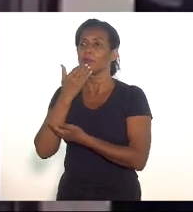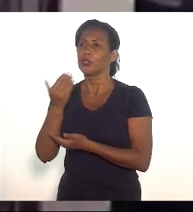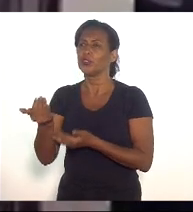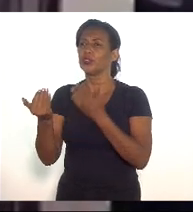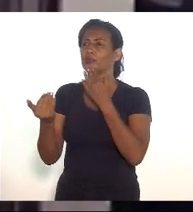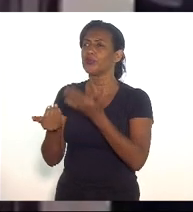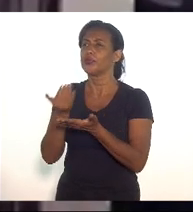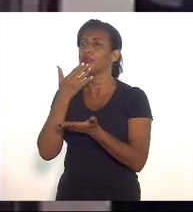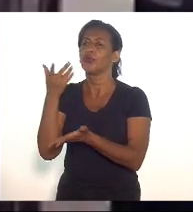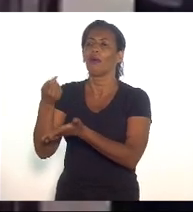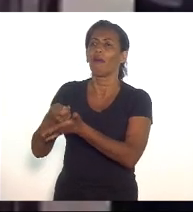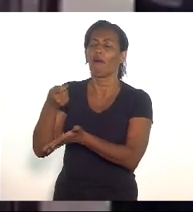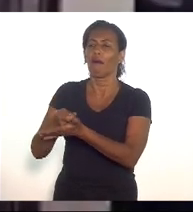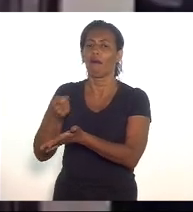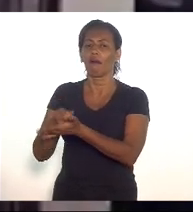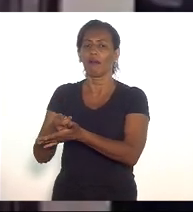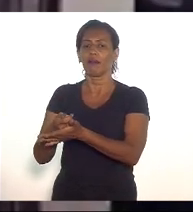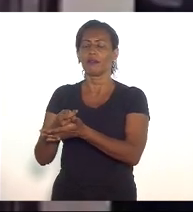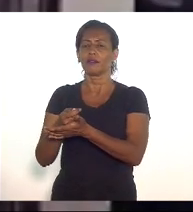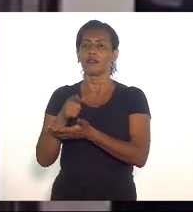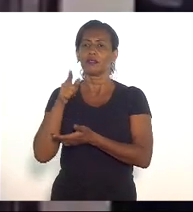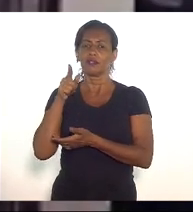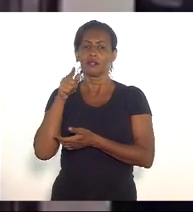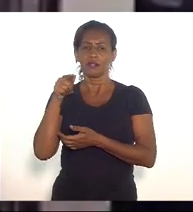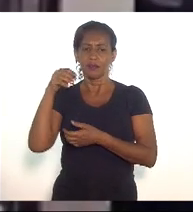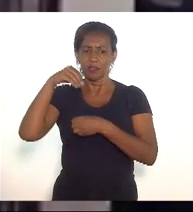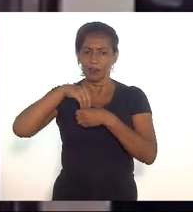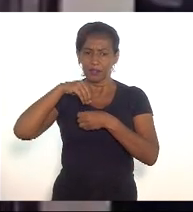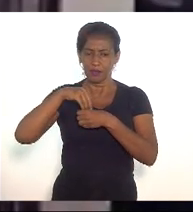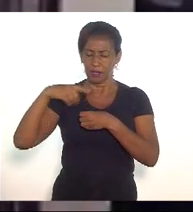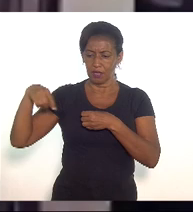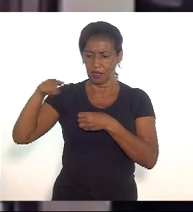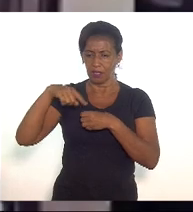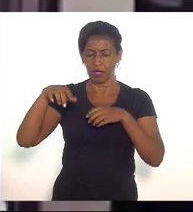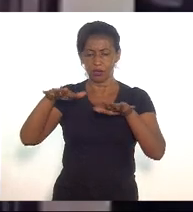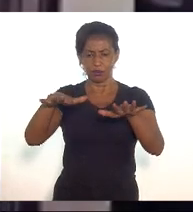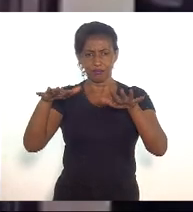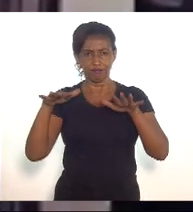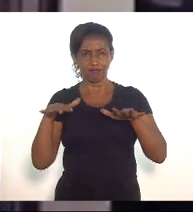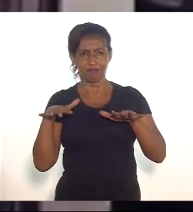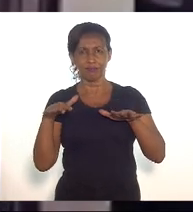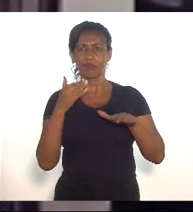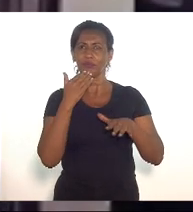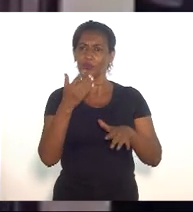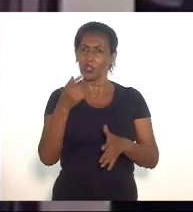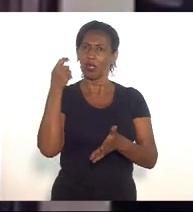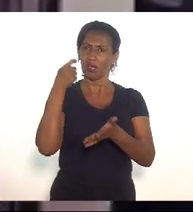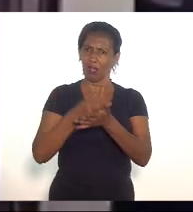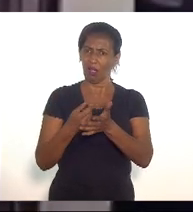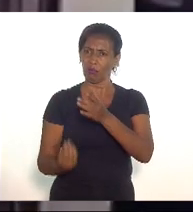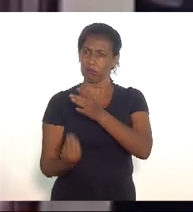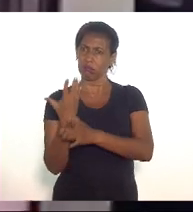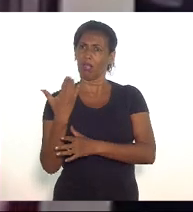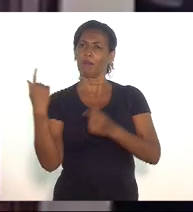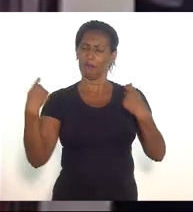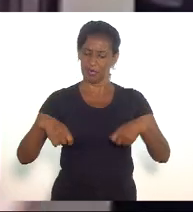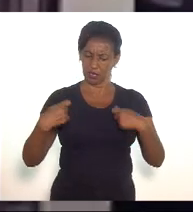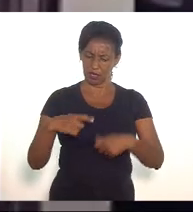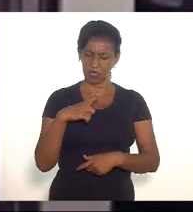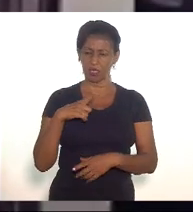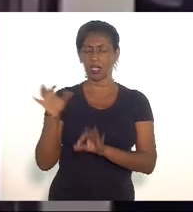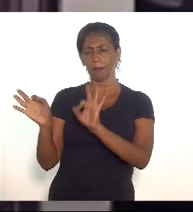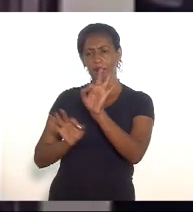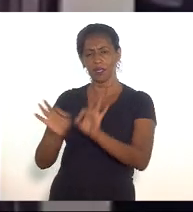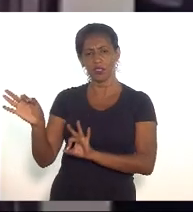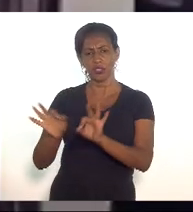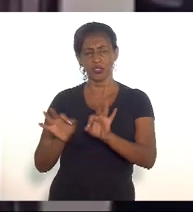solitariamente, né, nas ocupações de tribunas, exatamente a existência do planejamento. Nós sabemos que um